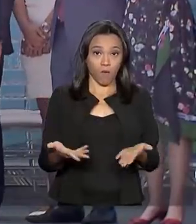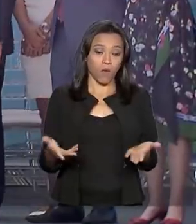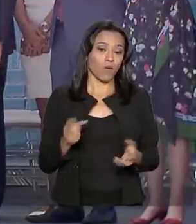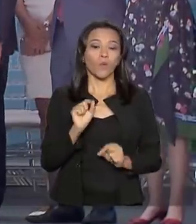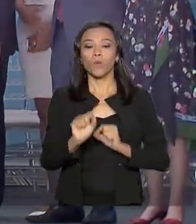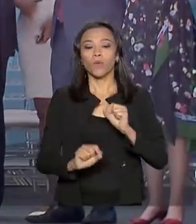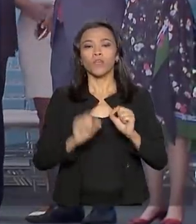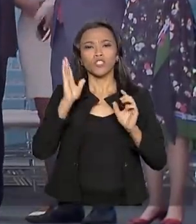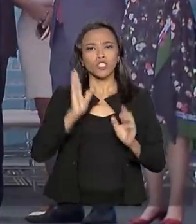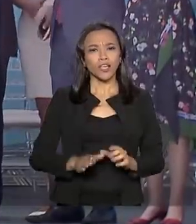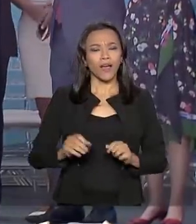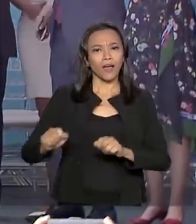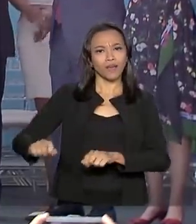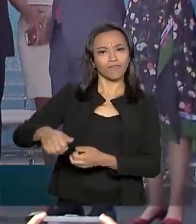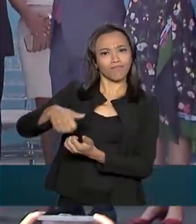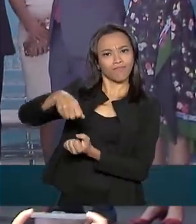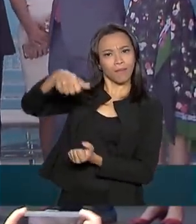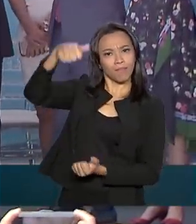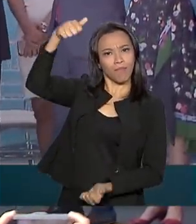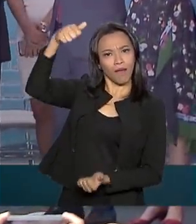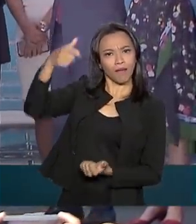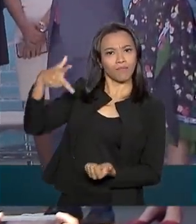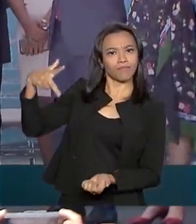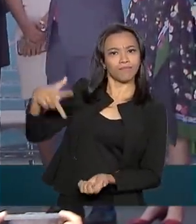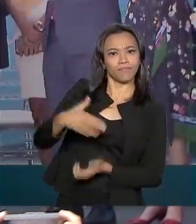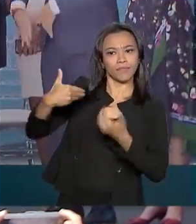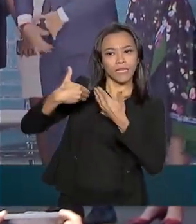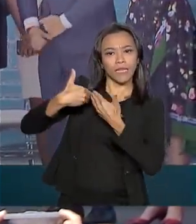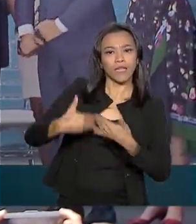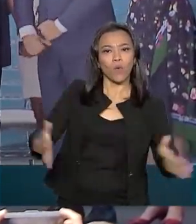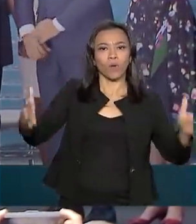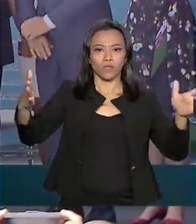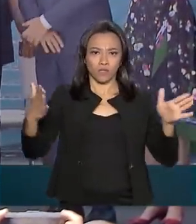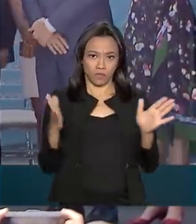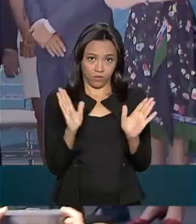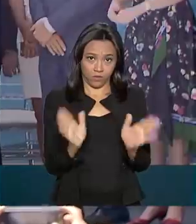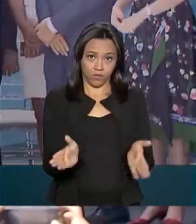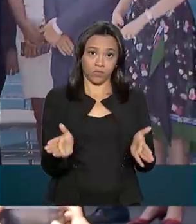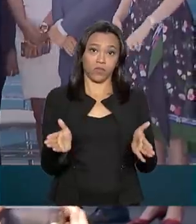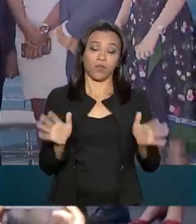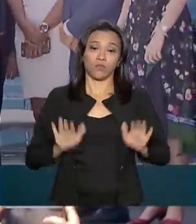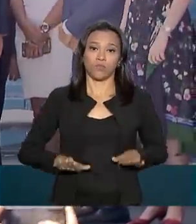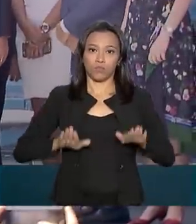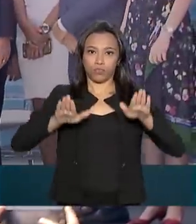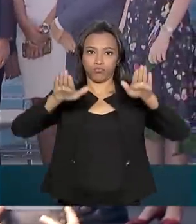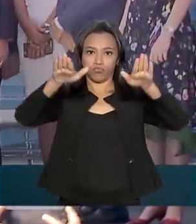o descerramento da placa alusiva à inauguração do aeroporto.